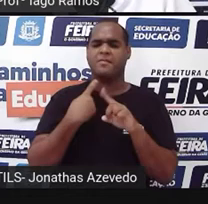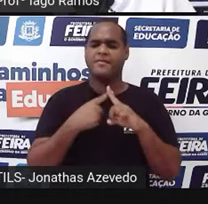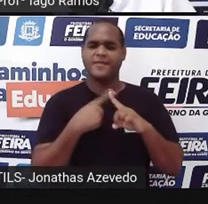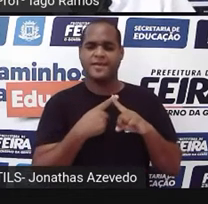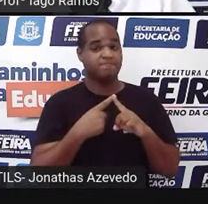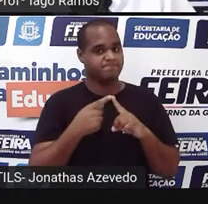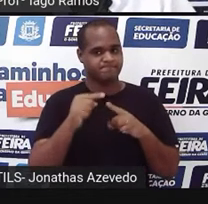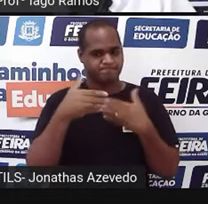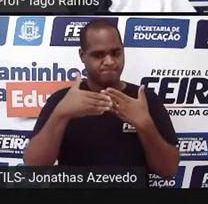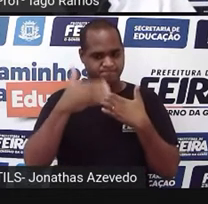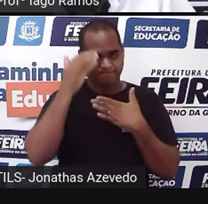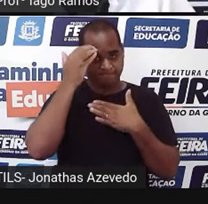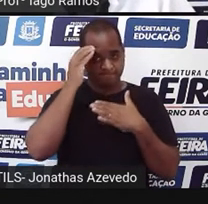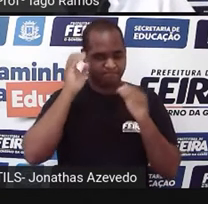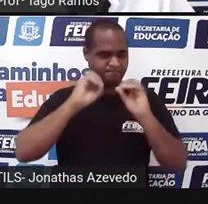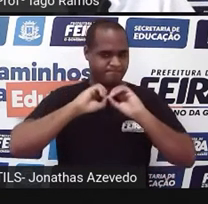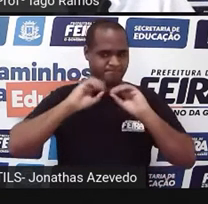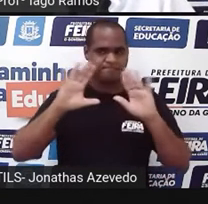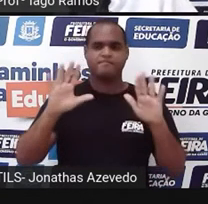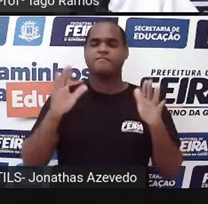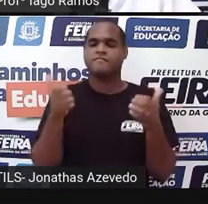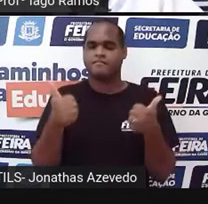tá bom